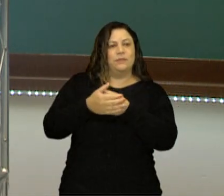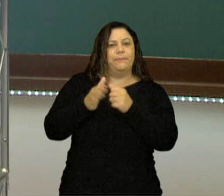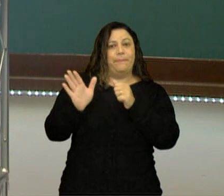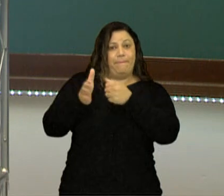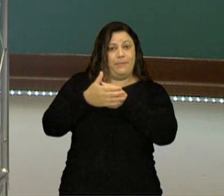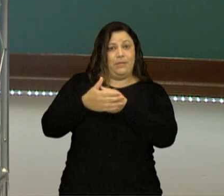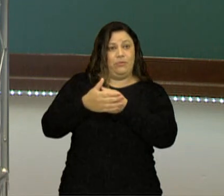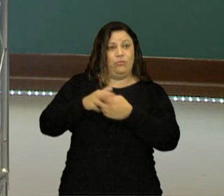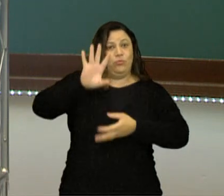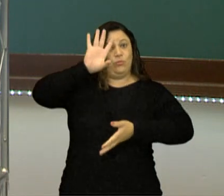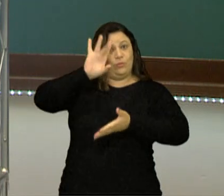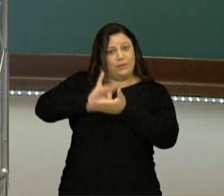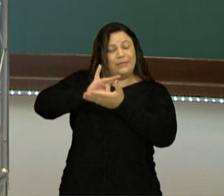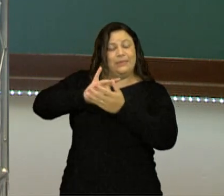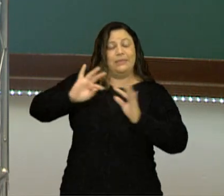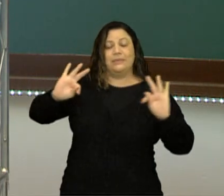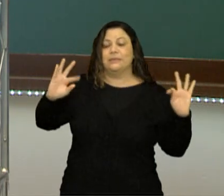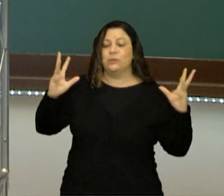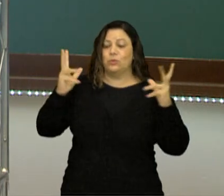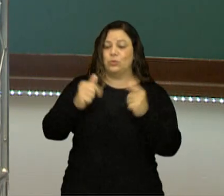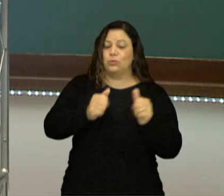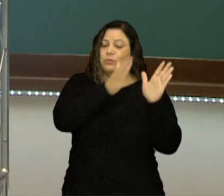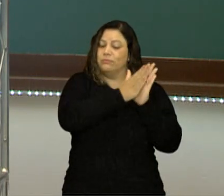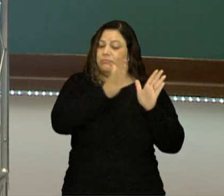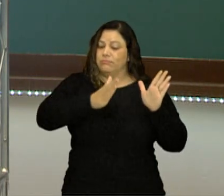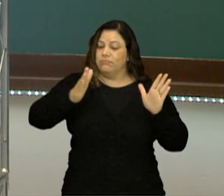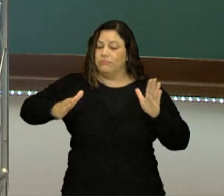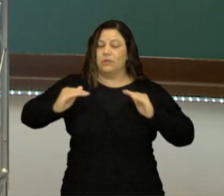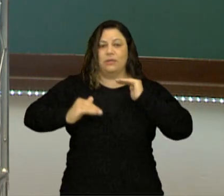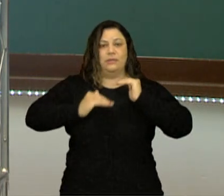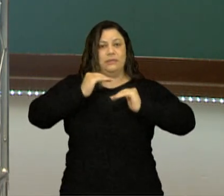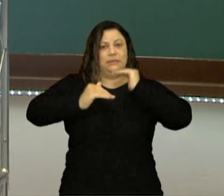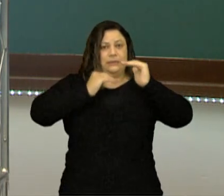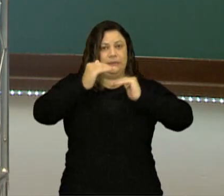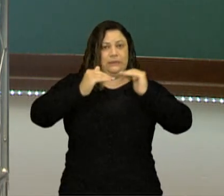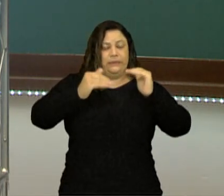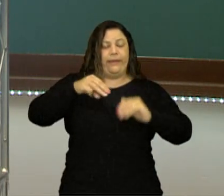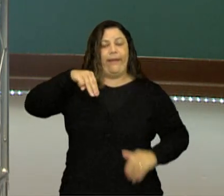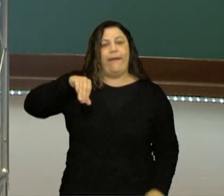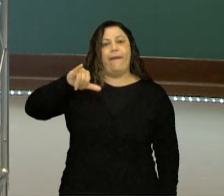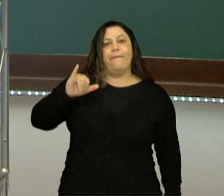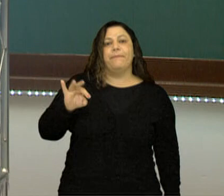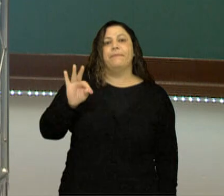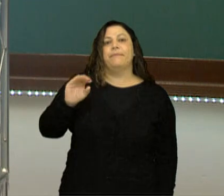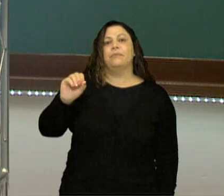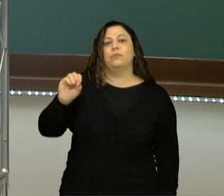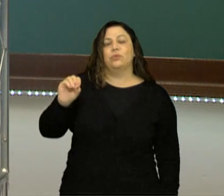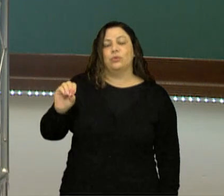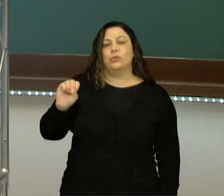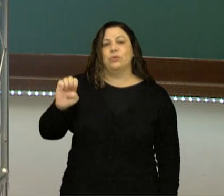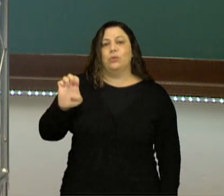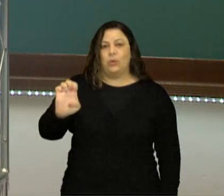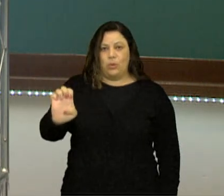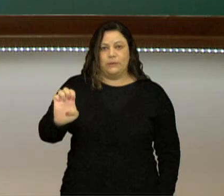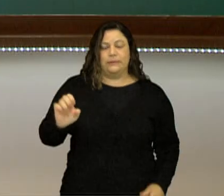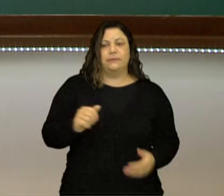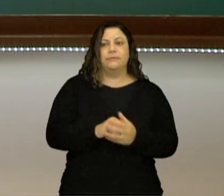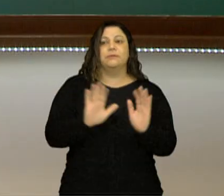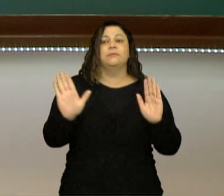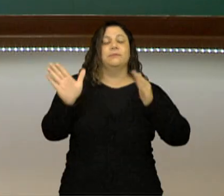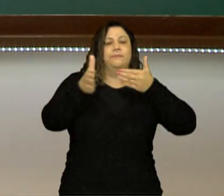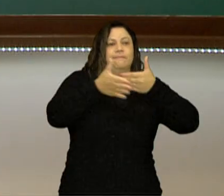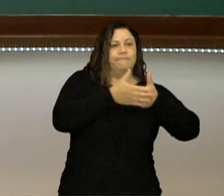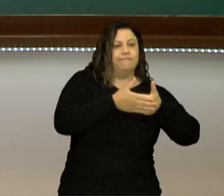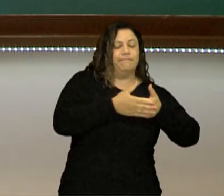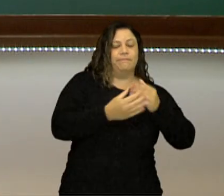realização de todas as etapas desse processo chamado mitose. E para fechar tem a citocinese, que seria ali no caso